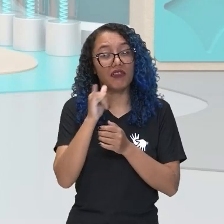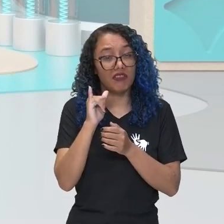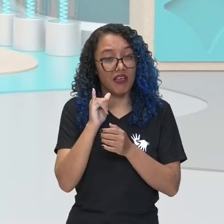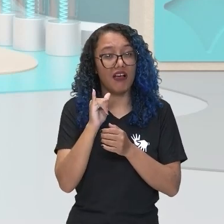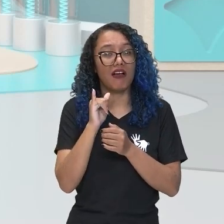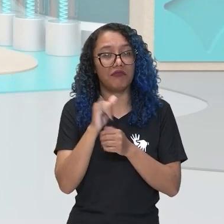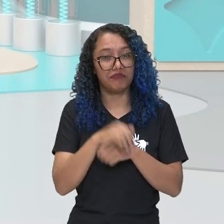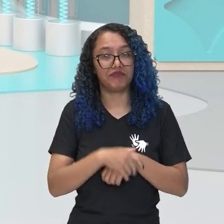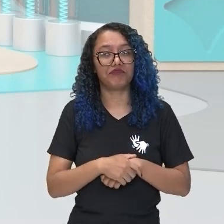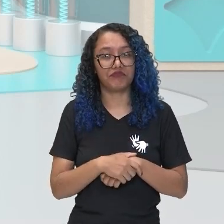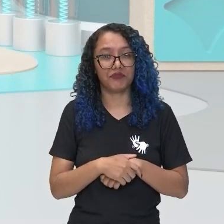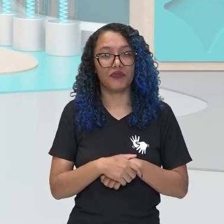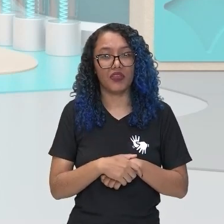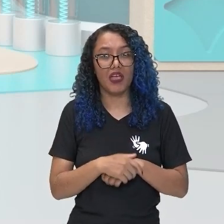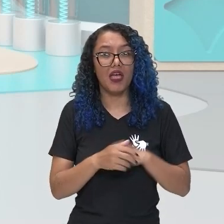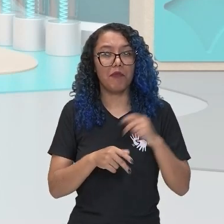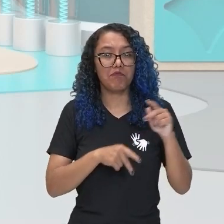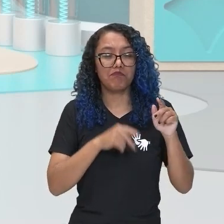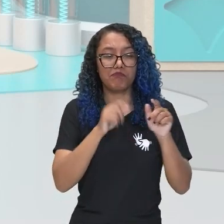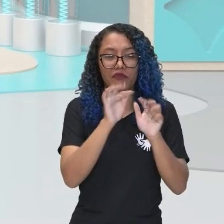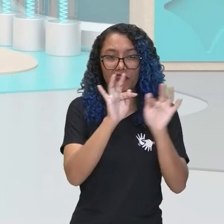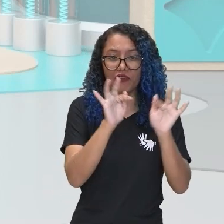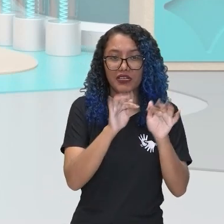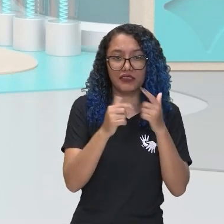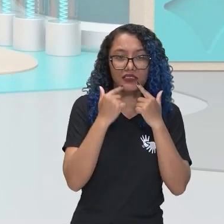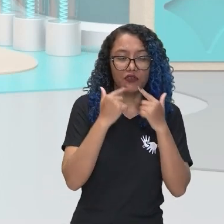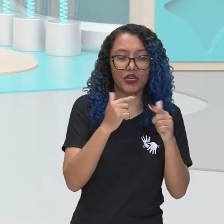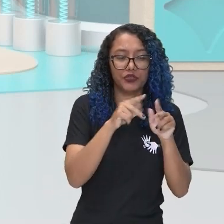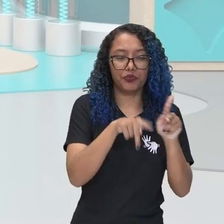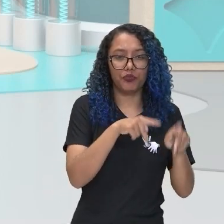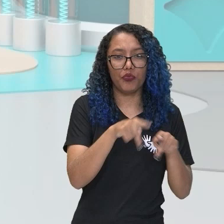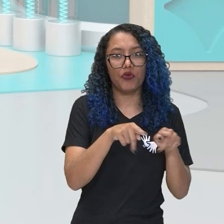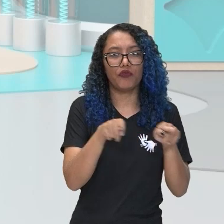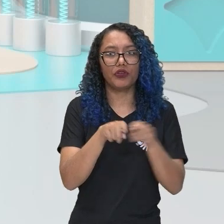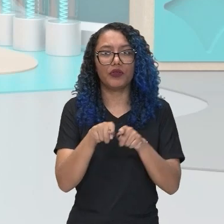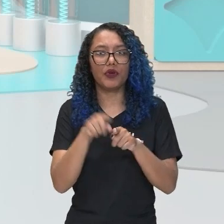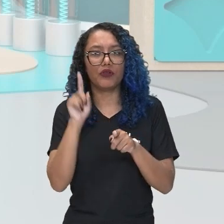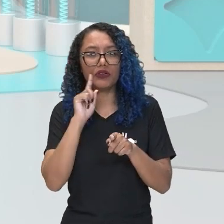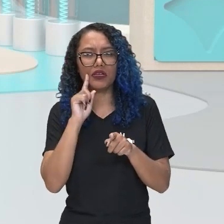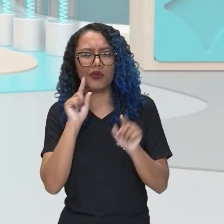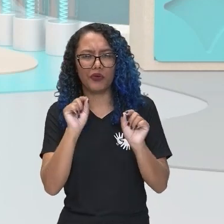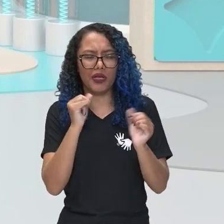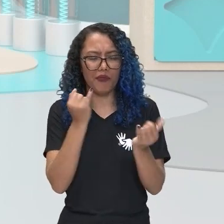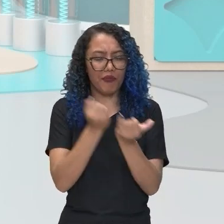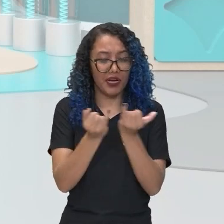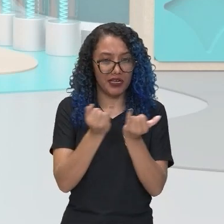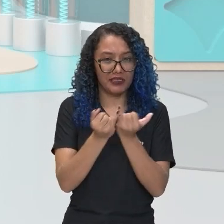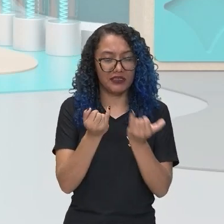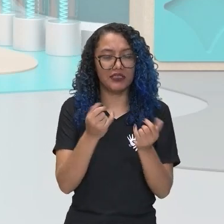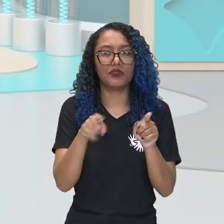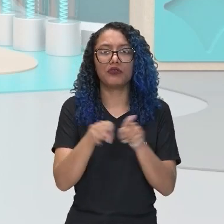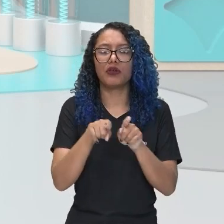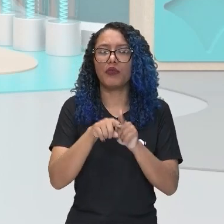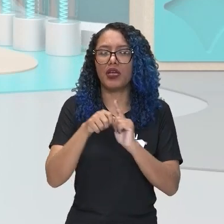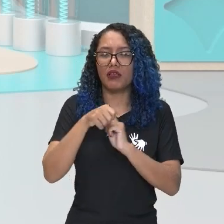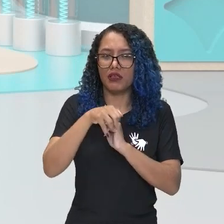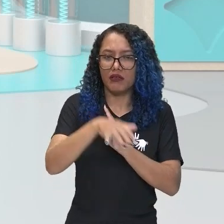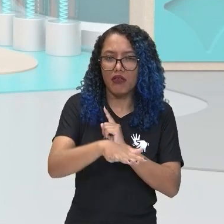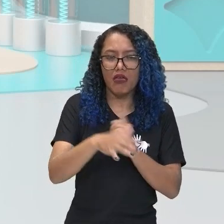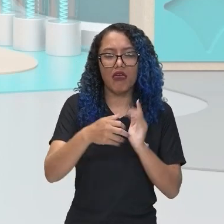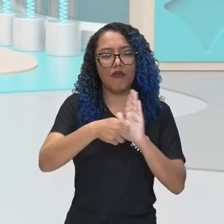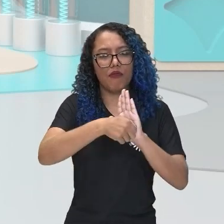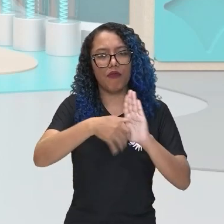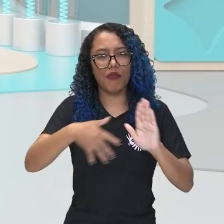Linguagens populares e linguagens coloquiais, que vêm ser quase a mesma coisa. Né? Gírias, figuras de linguagem,